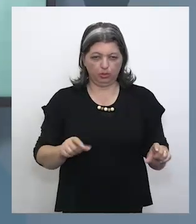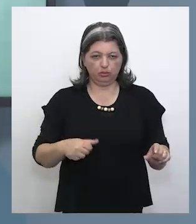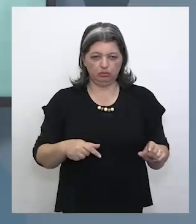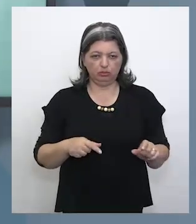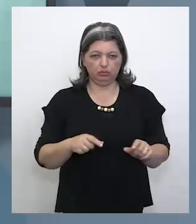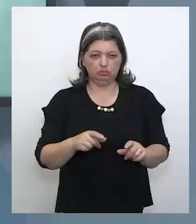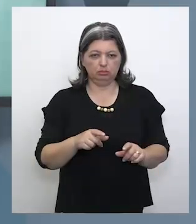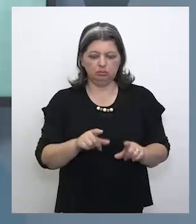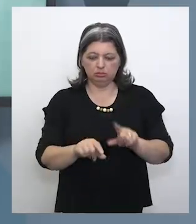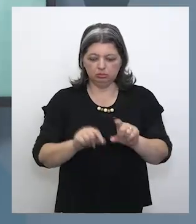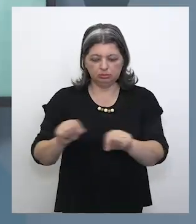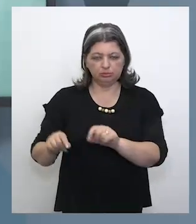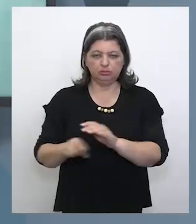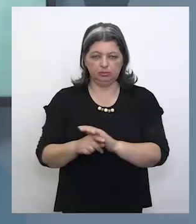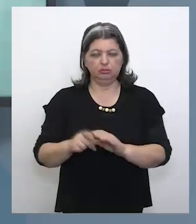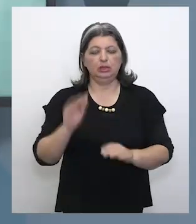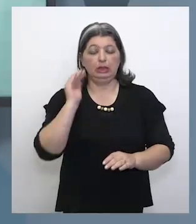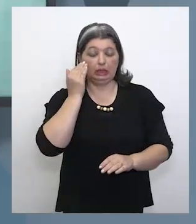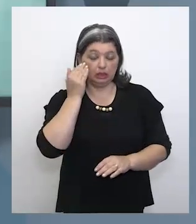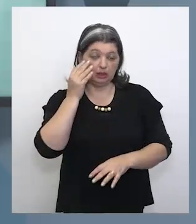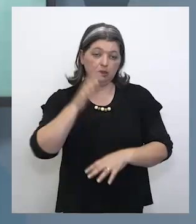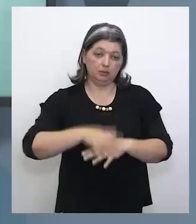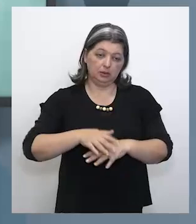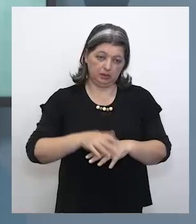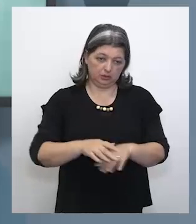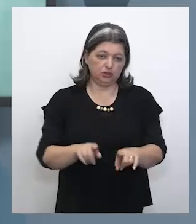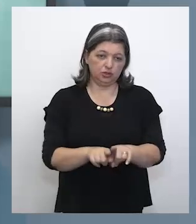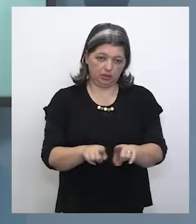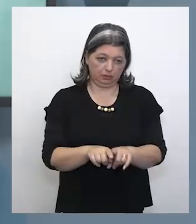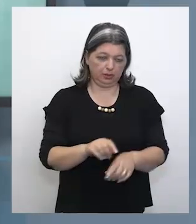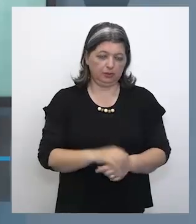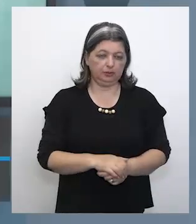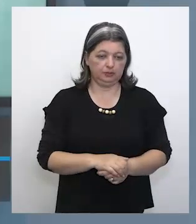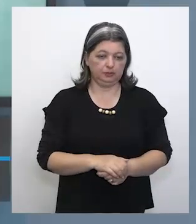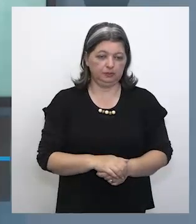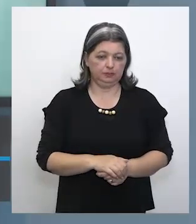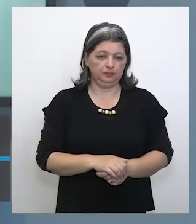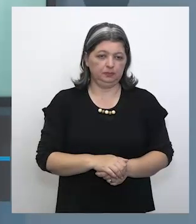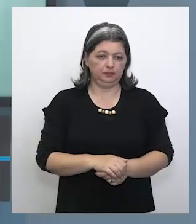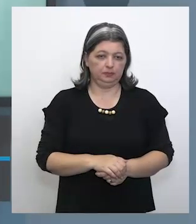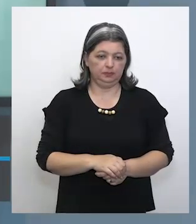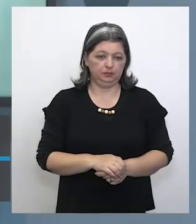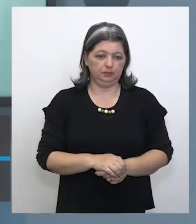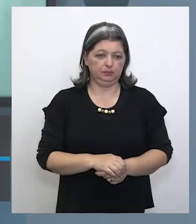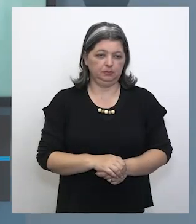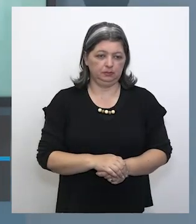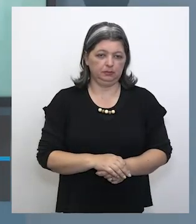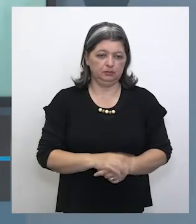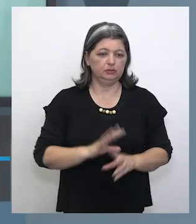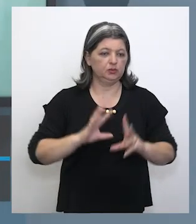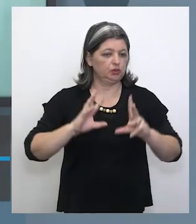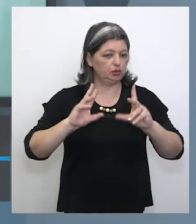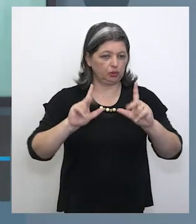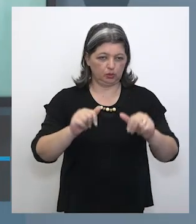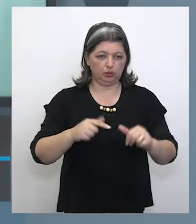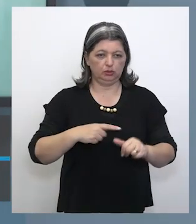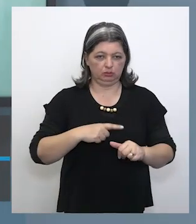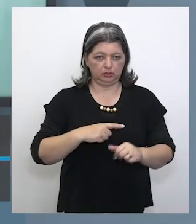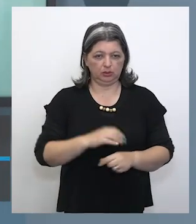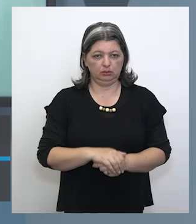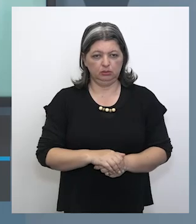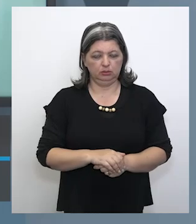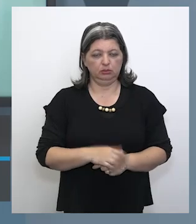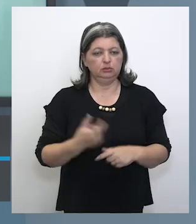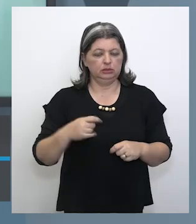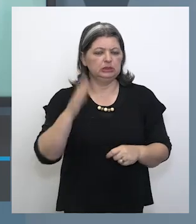tem que entender um pouco de matemática também, então para entender um texto em inglês, a gente tem que usar todos os skills que a gente tem, né? Todos. Então, eu tenho que saber um